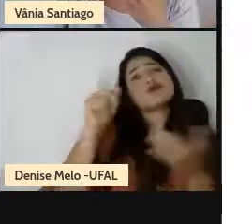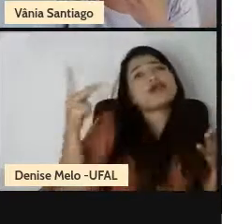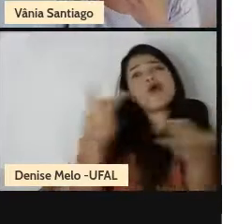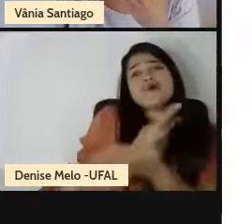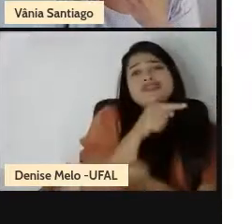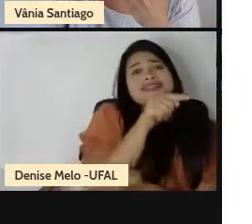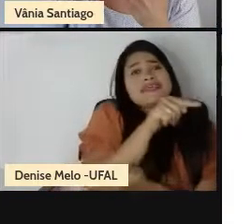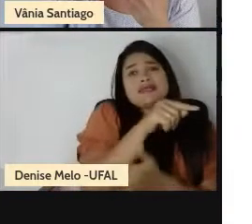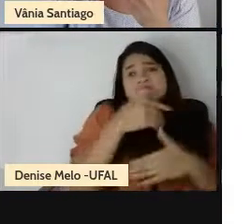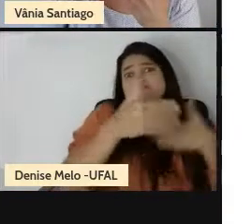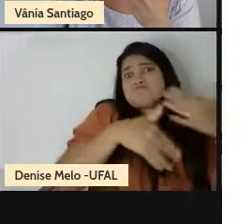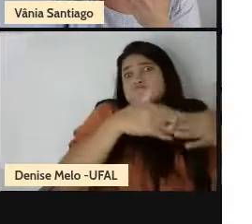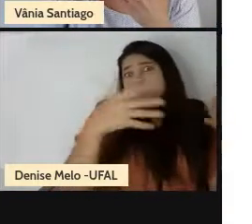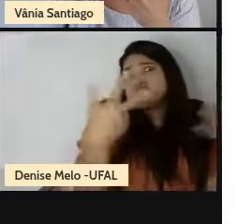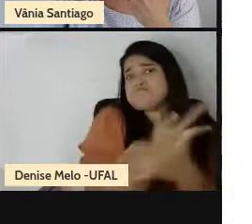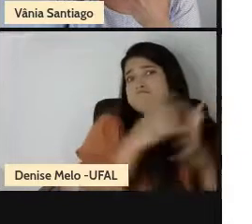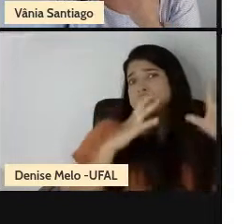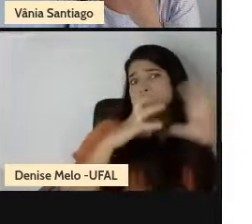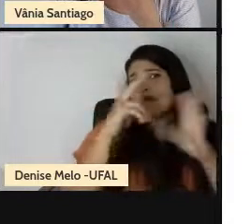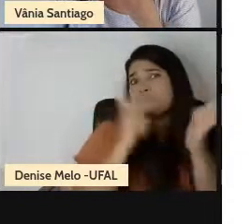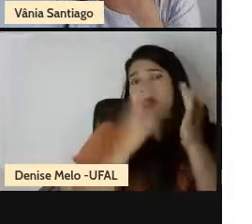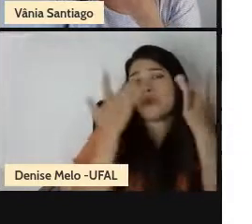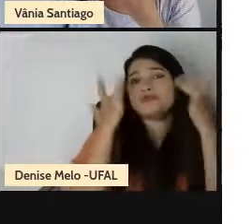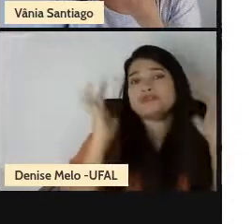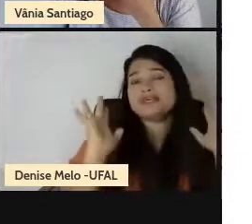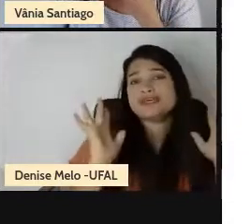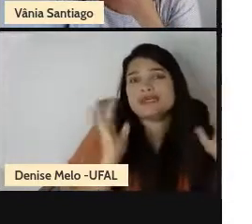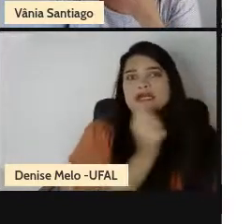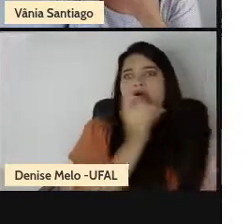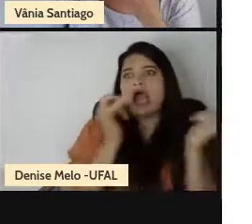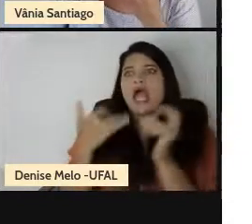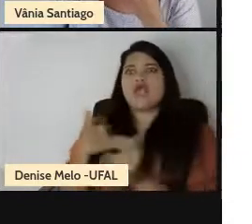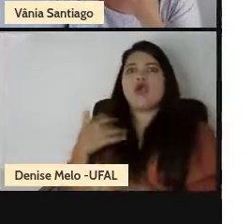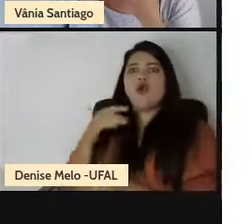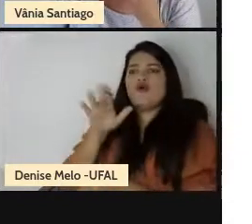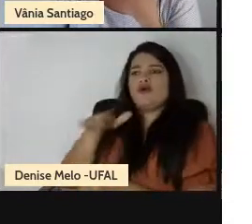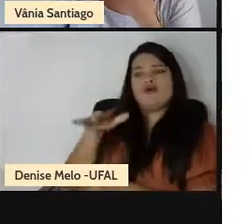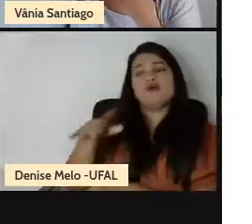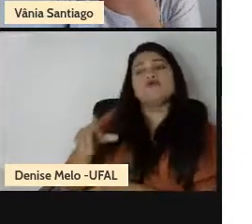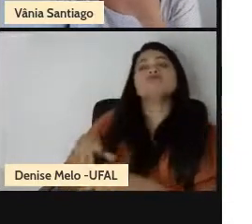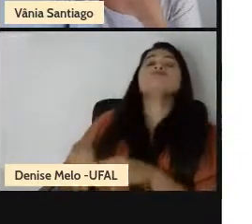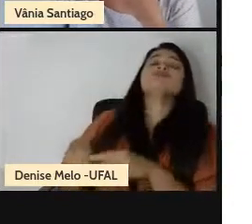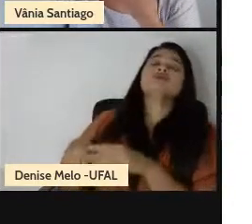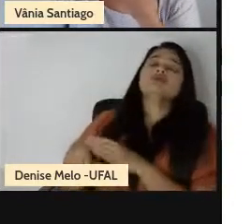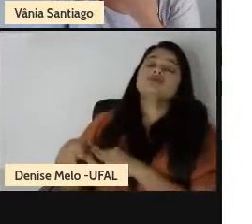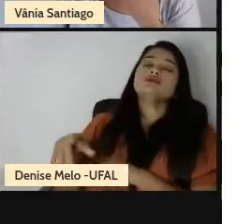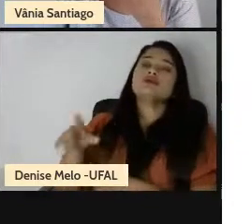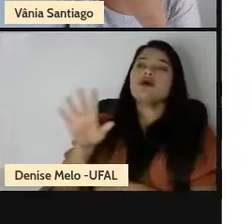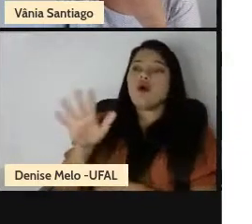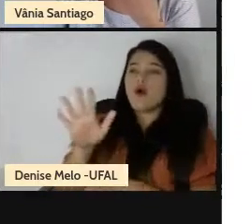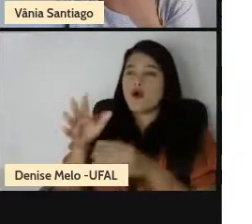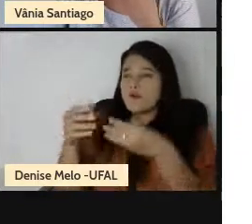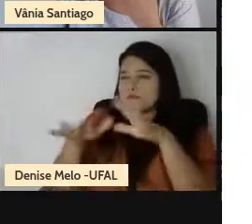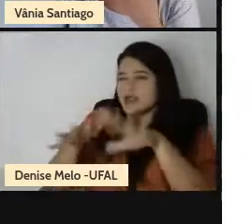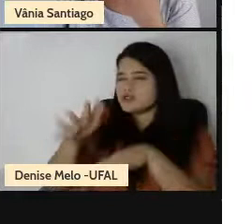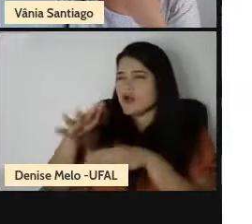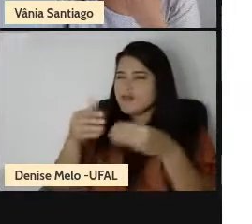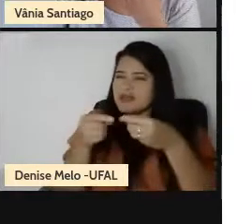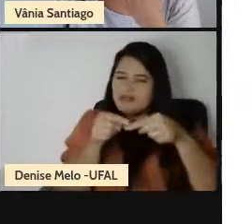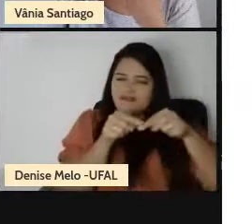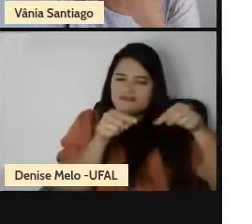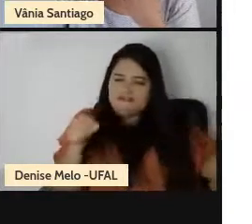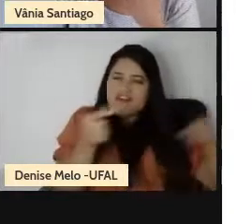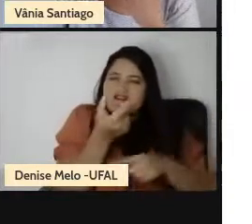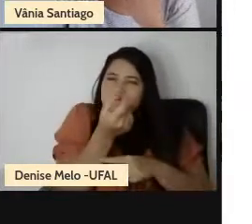né? Então, eu disse para ela, bom, aqui a gente há uns 20 metros de onde estamos